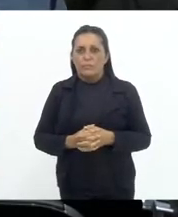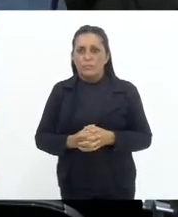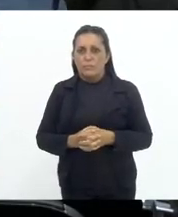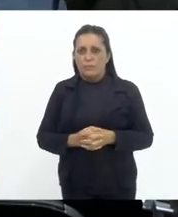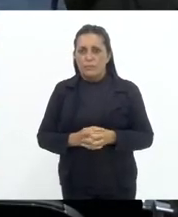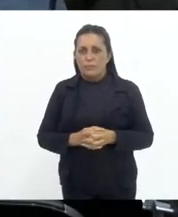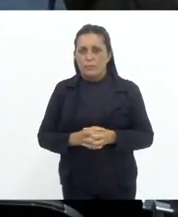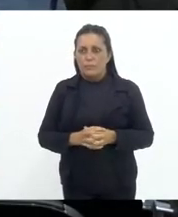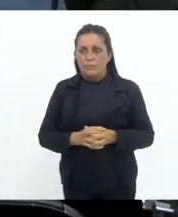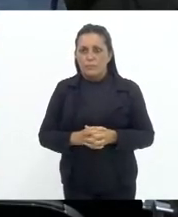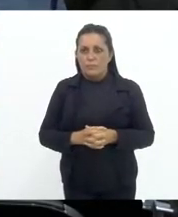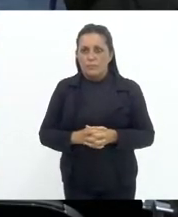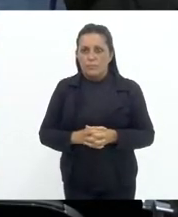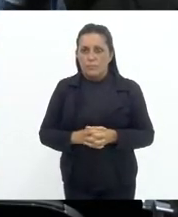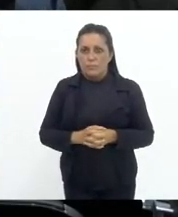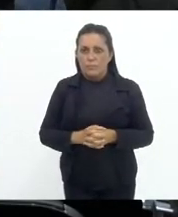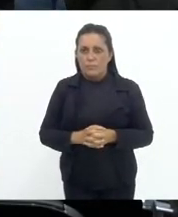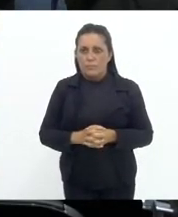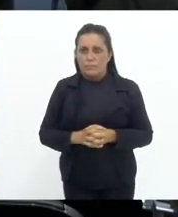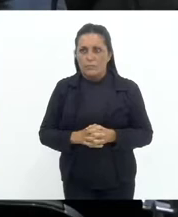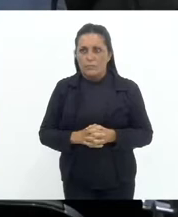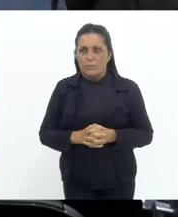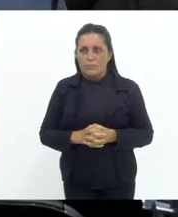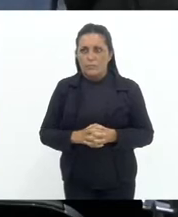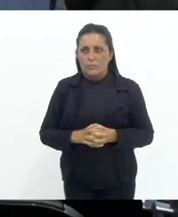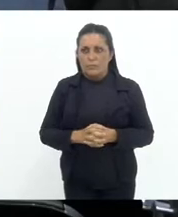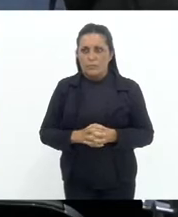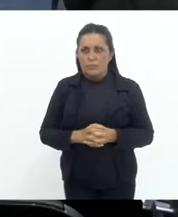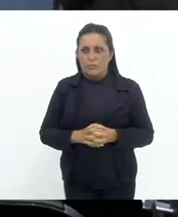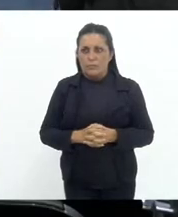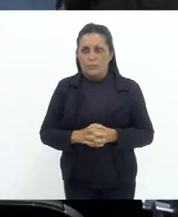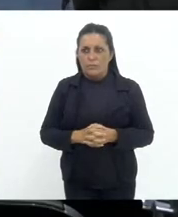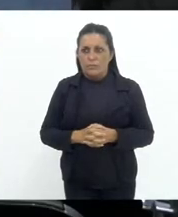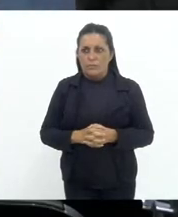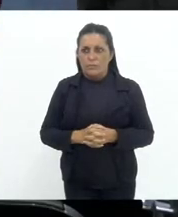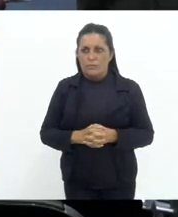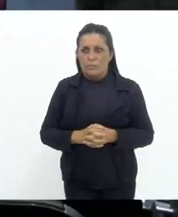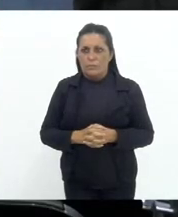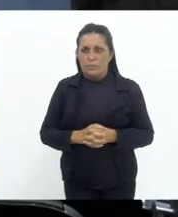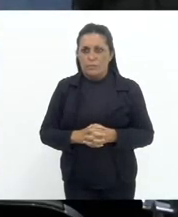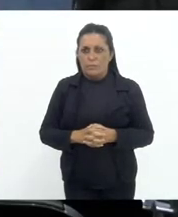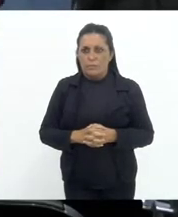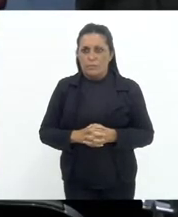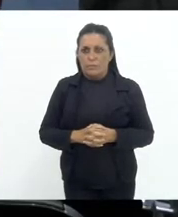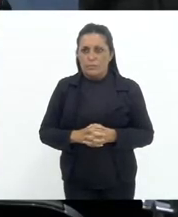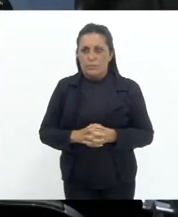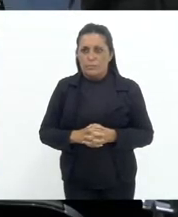E aí E qual é o Burle Marx